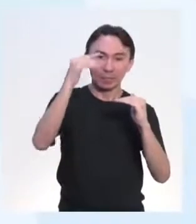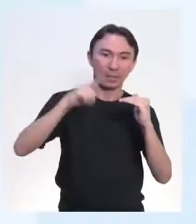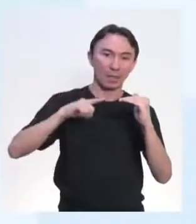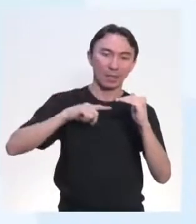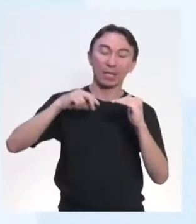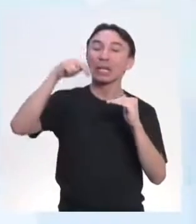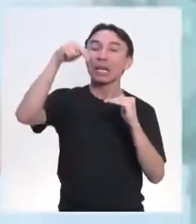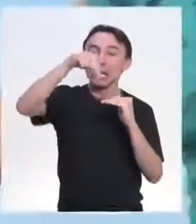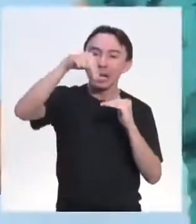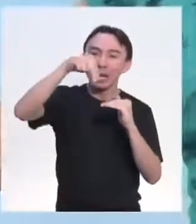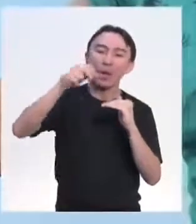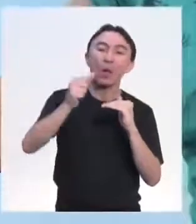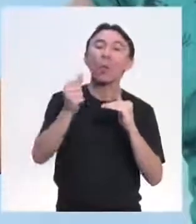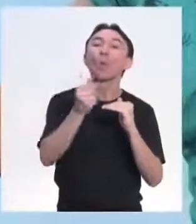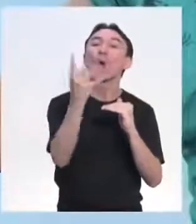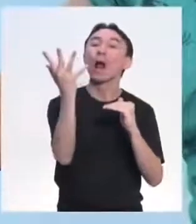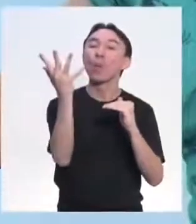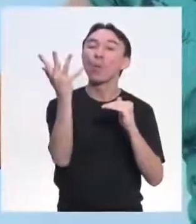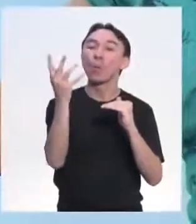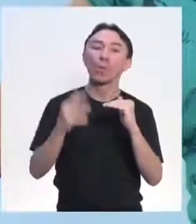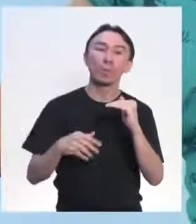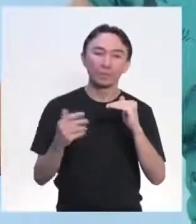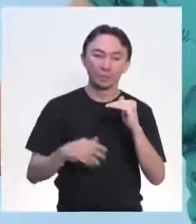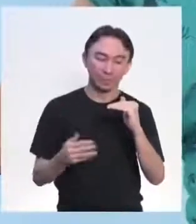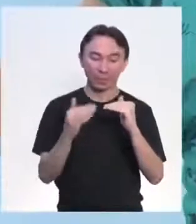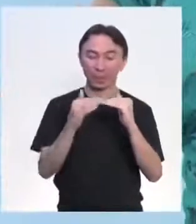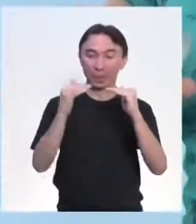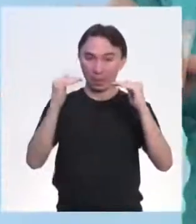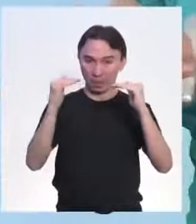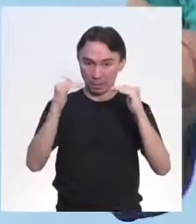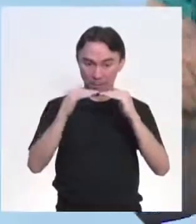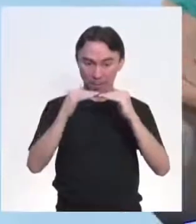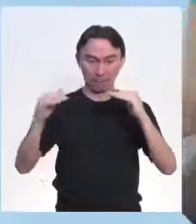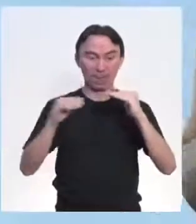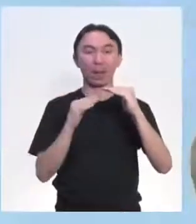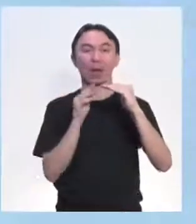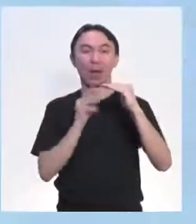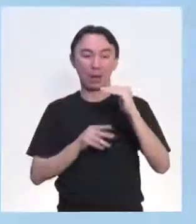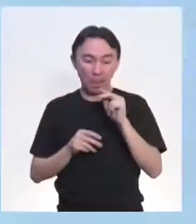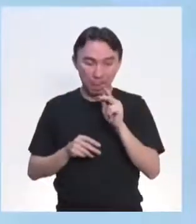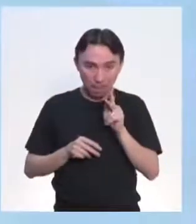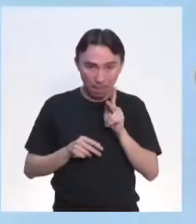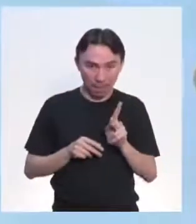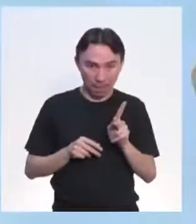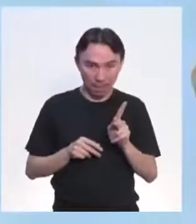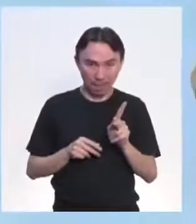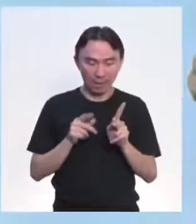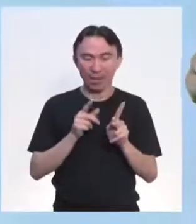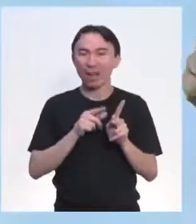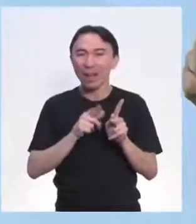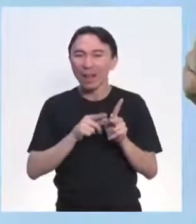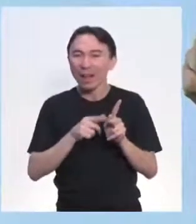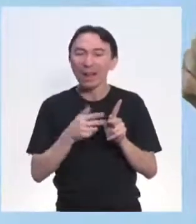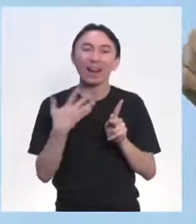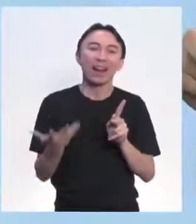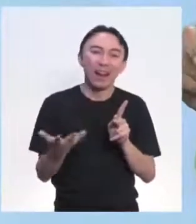dado. Aqui embaixo, no denominador, P, o total de elementos utilizados